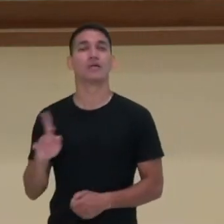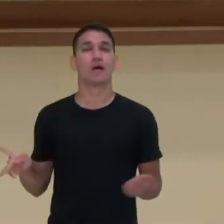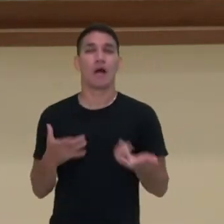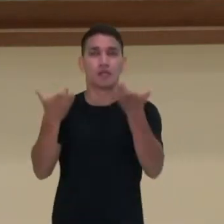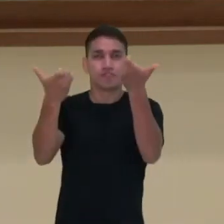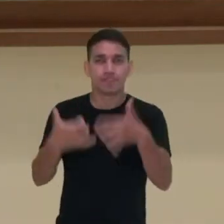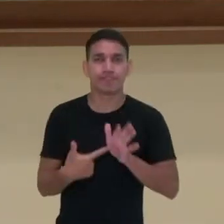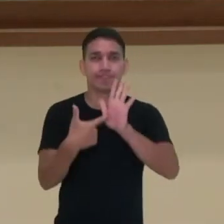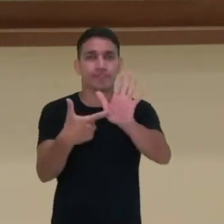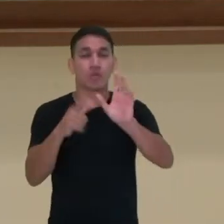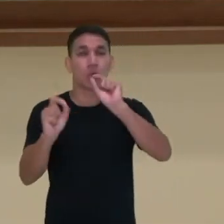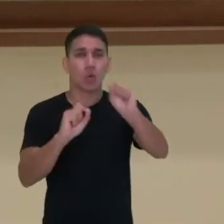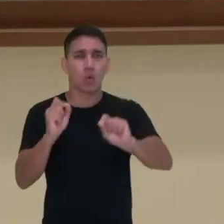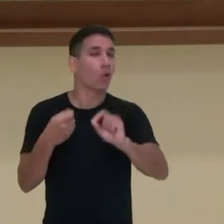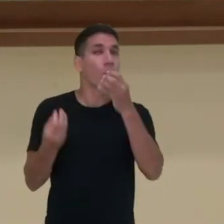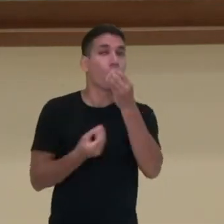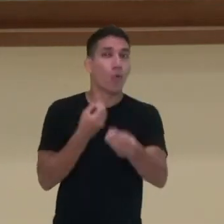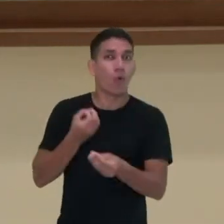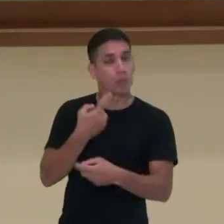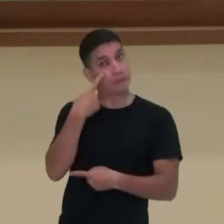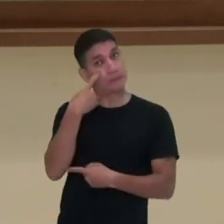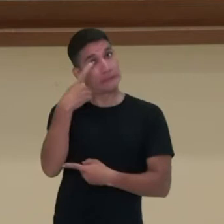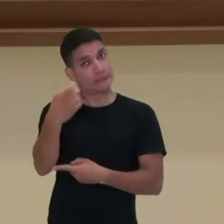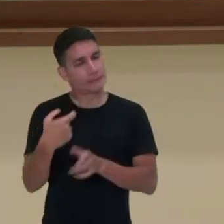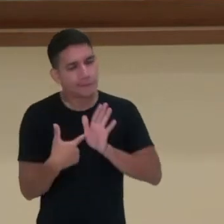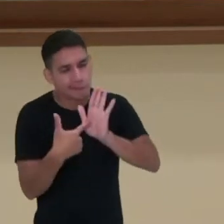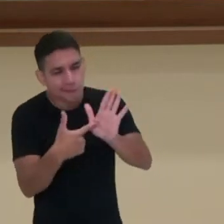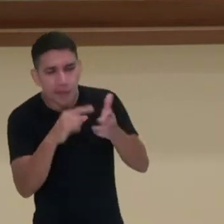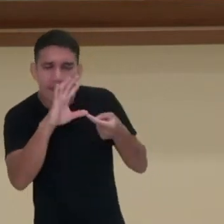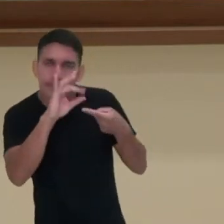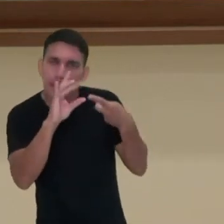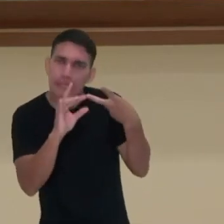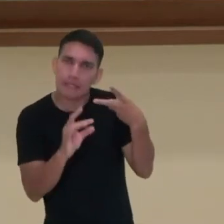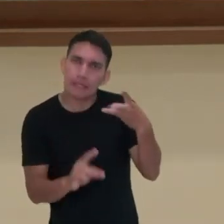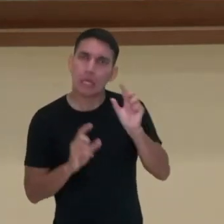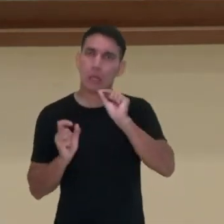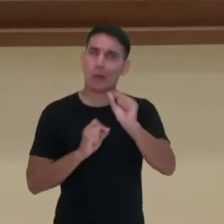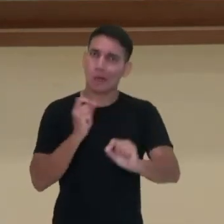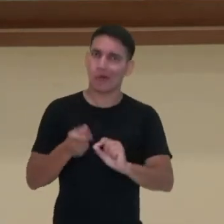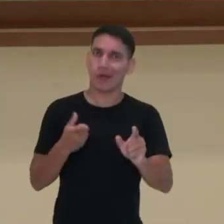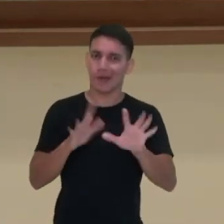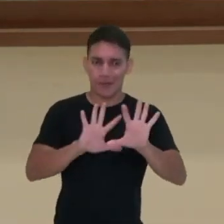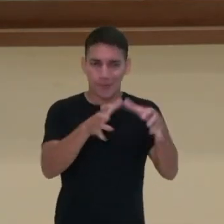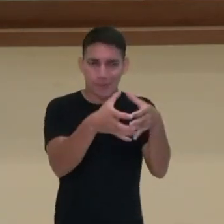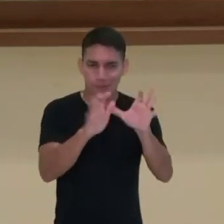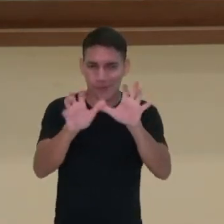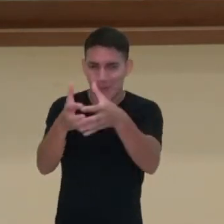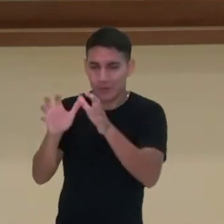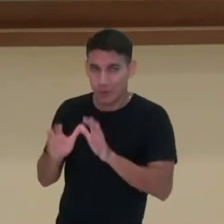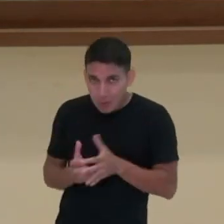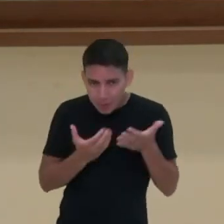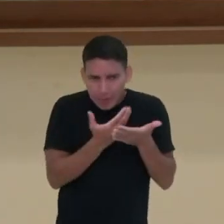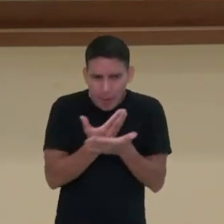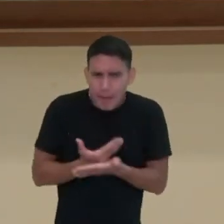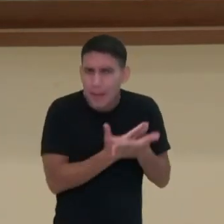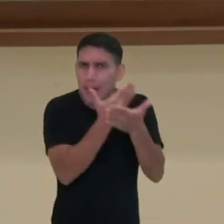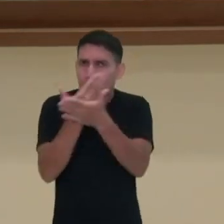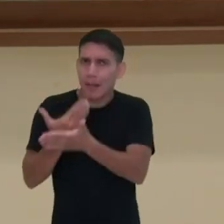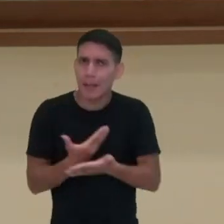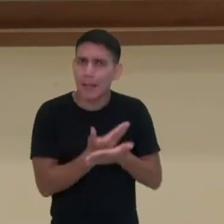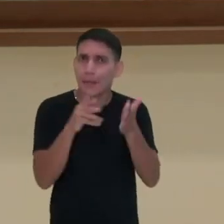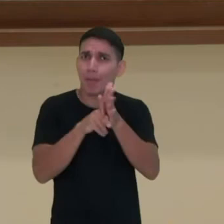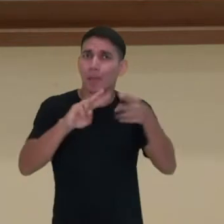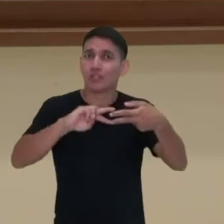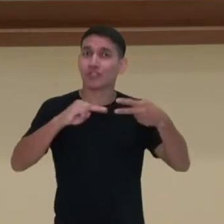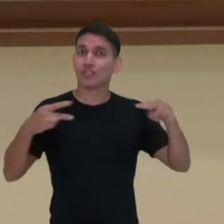uma representação bem interessante, né? De famílias, de estudo de famílias na genética,